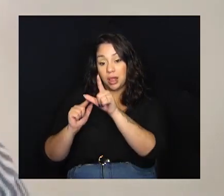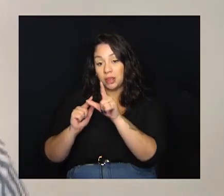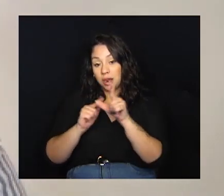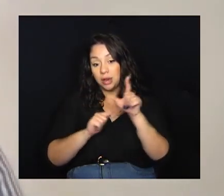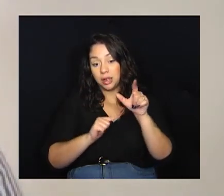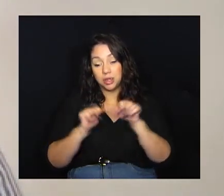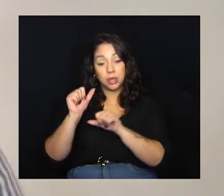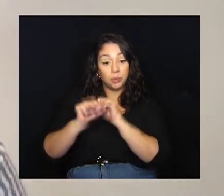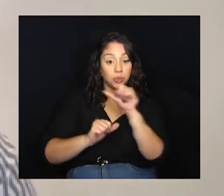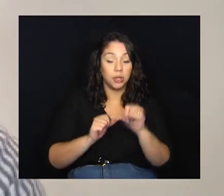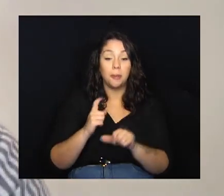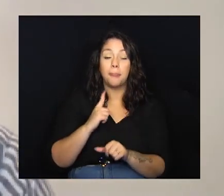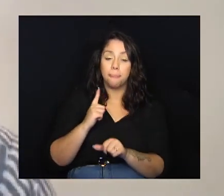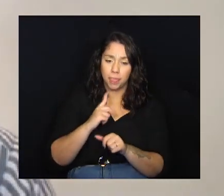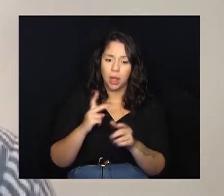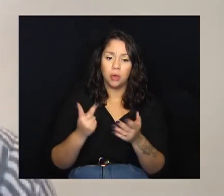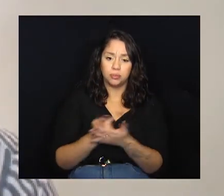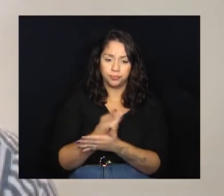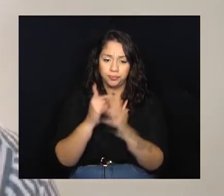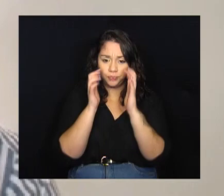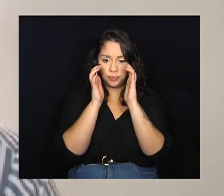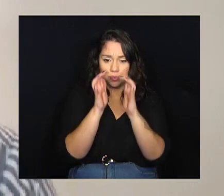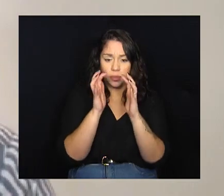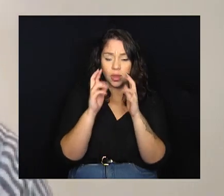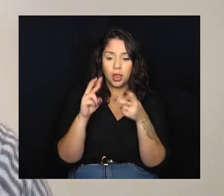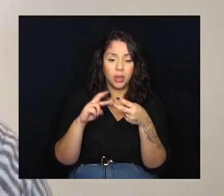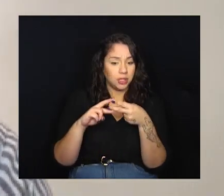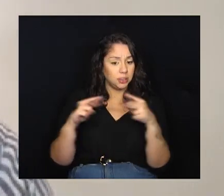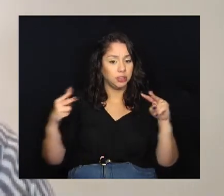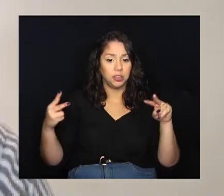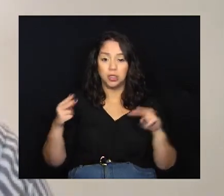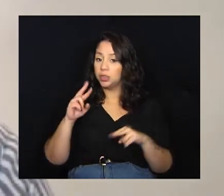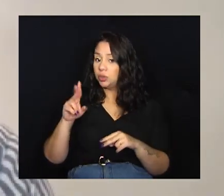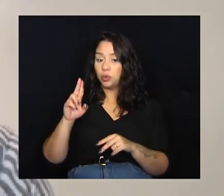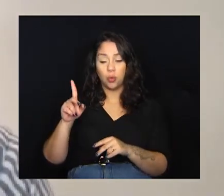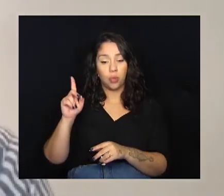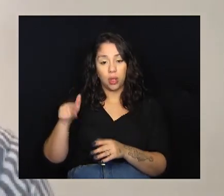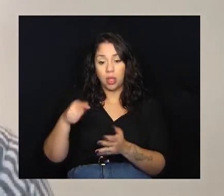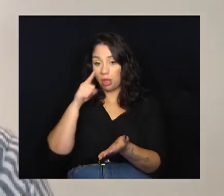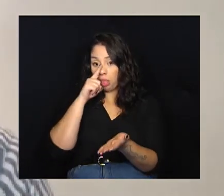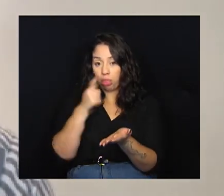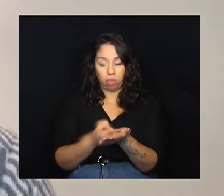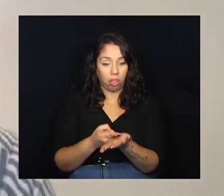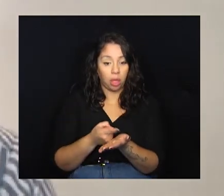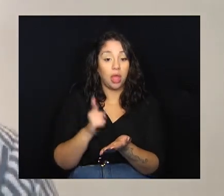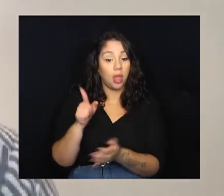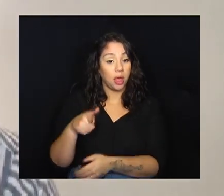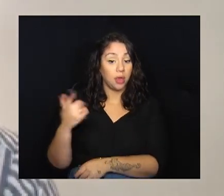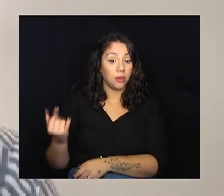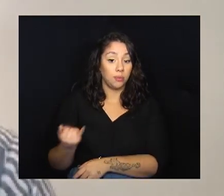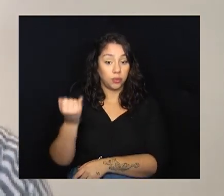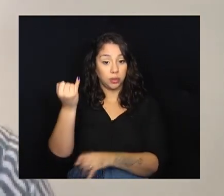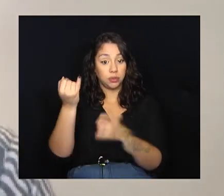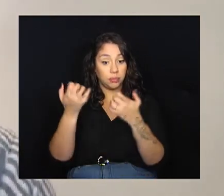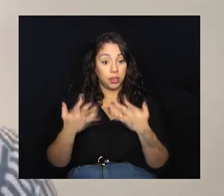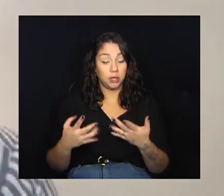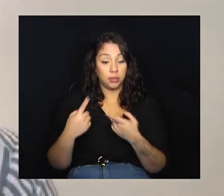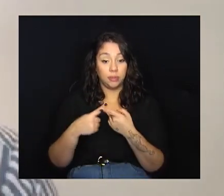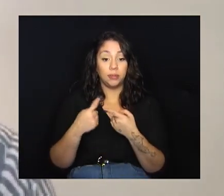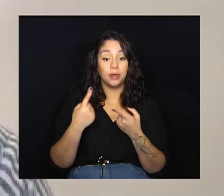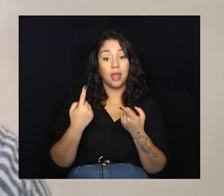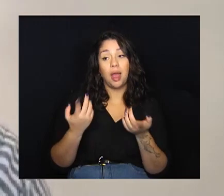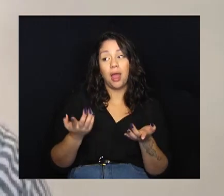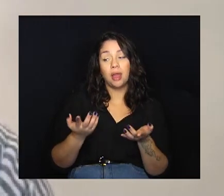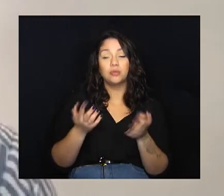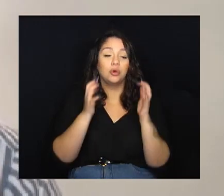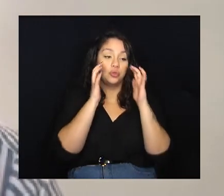tem causas de autismo que a genética não é determinística tá isso é importante ficar também porque hoje se fala muito